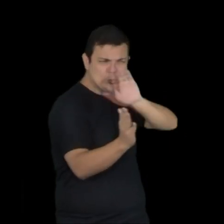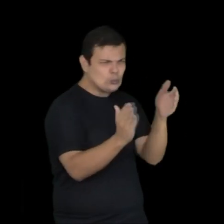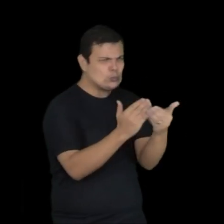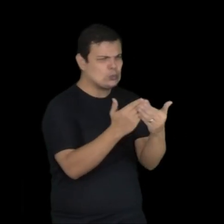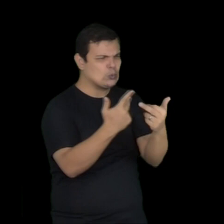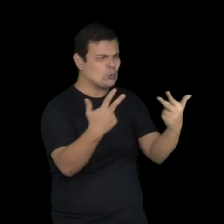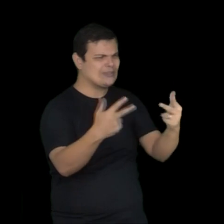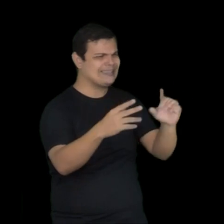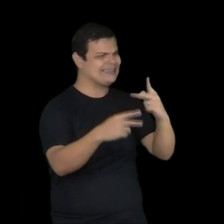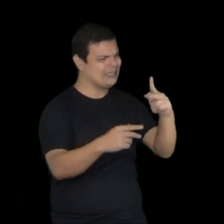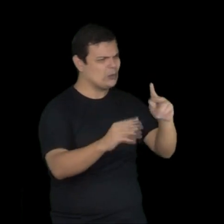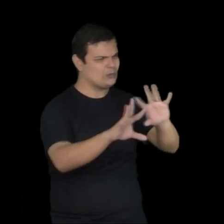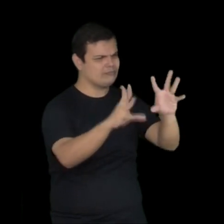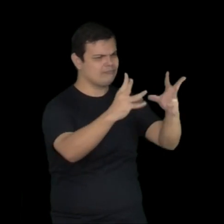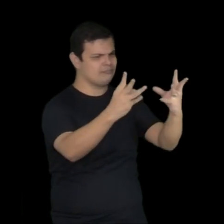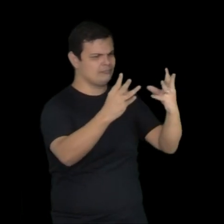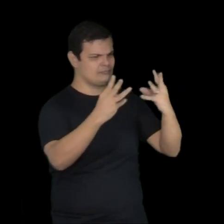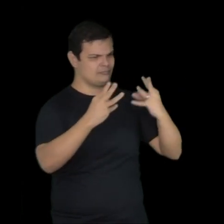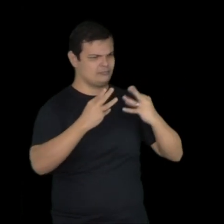era seu.